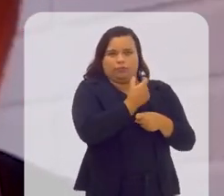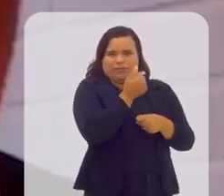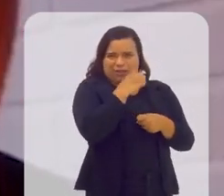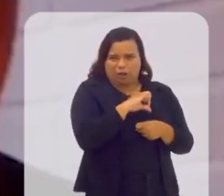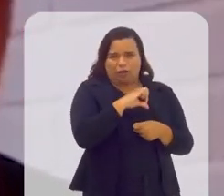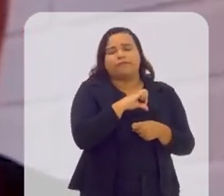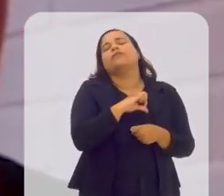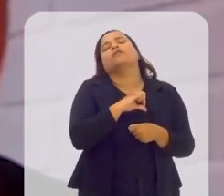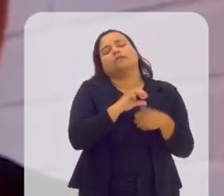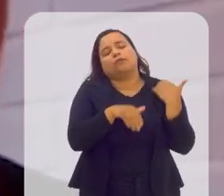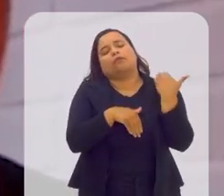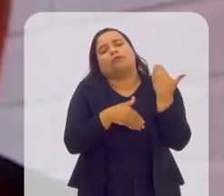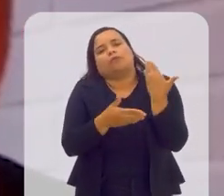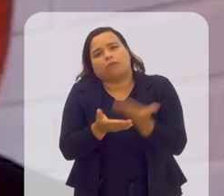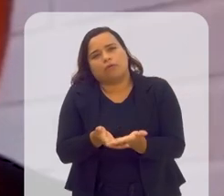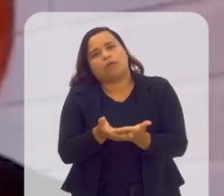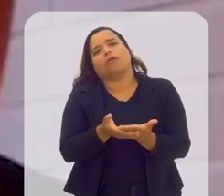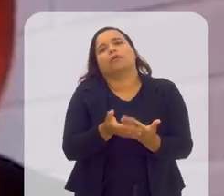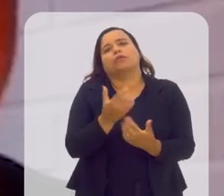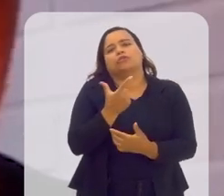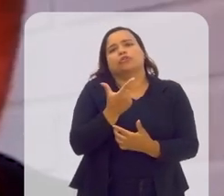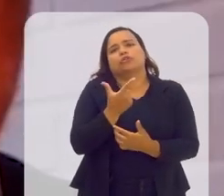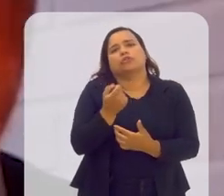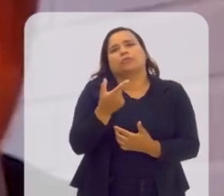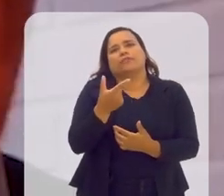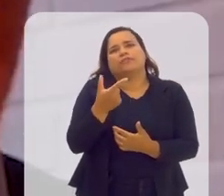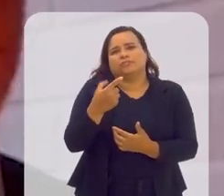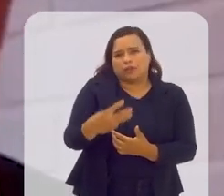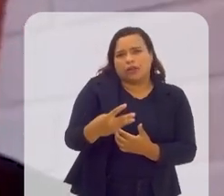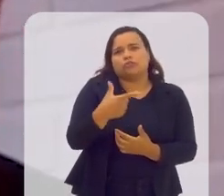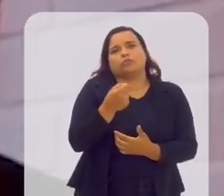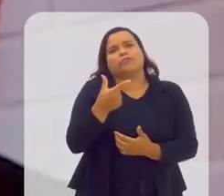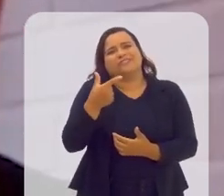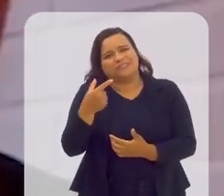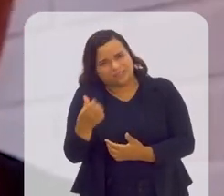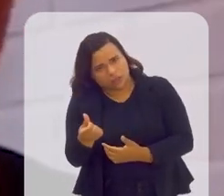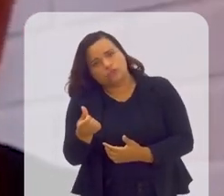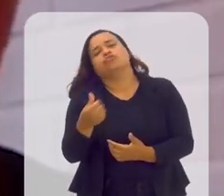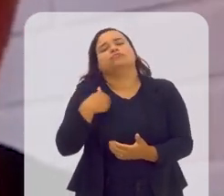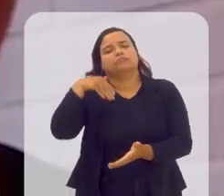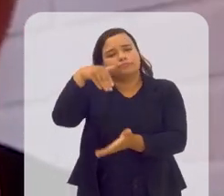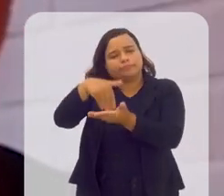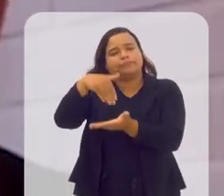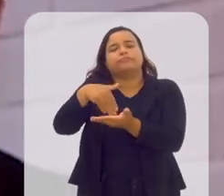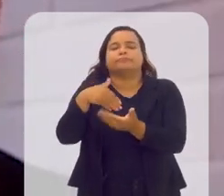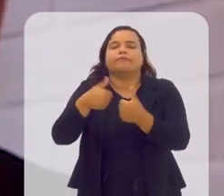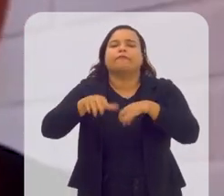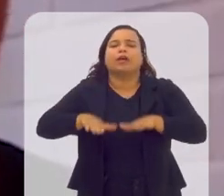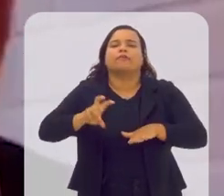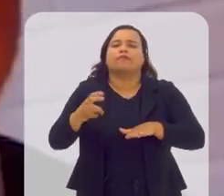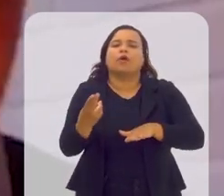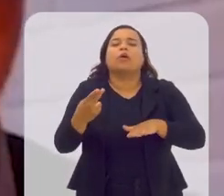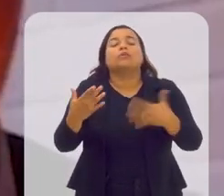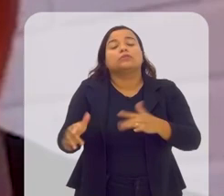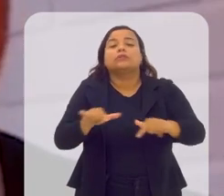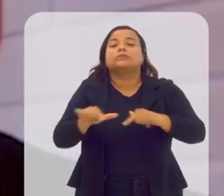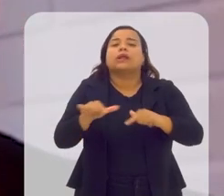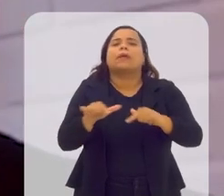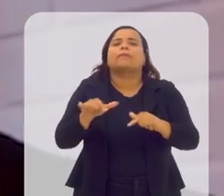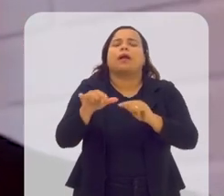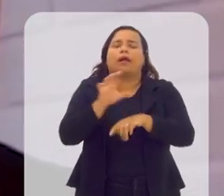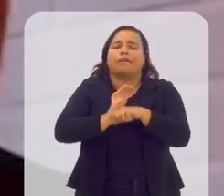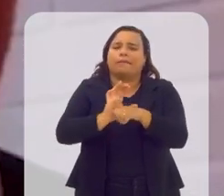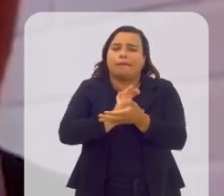ficar mais um período de 23 a 26 na presidência do Conselho. E ele realmente, o trabalho do Conselho